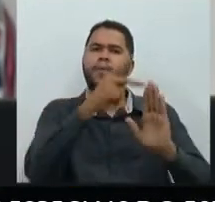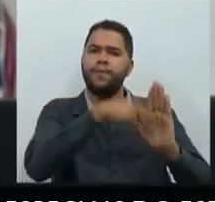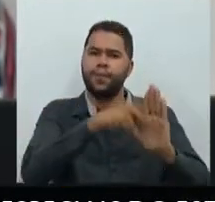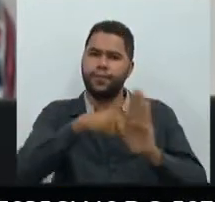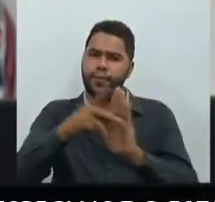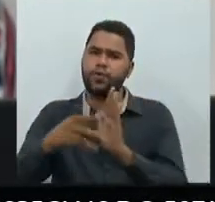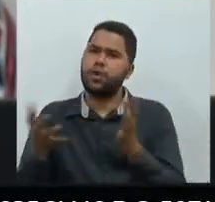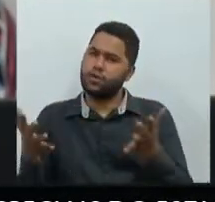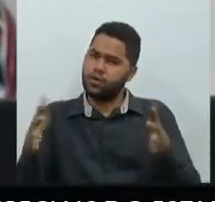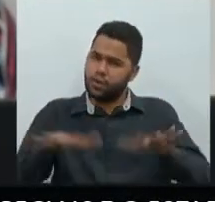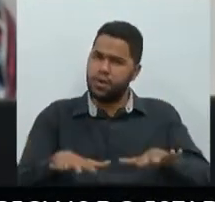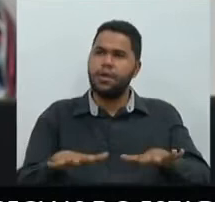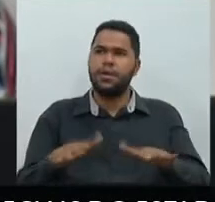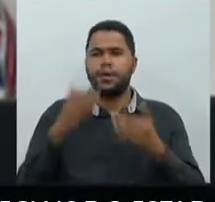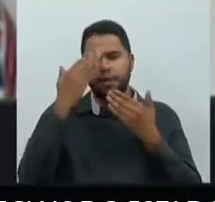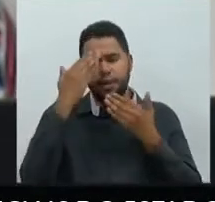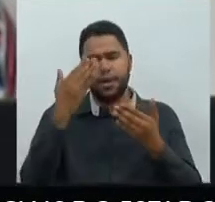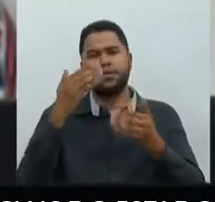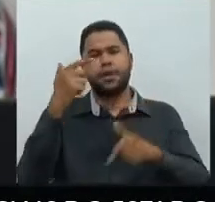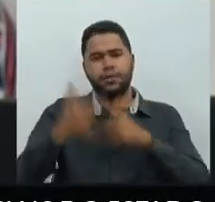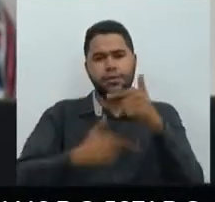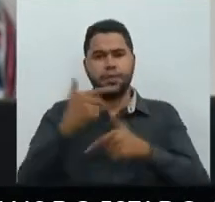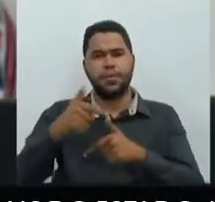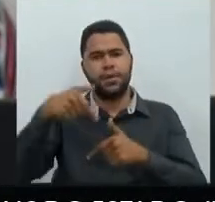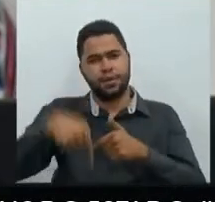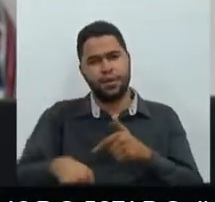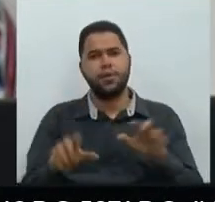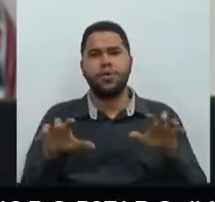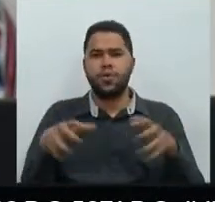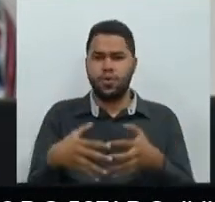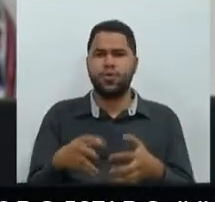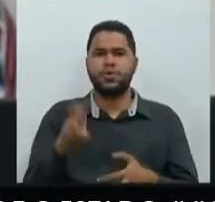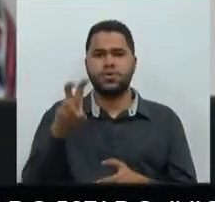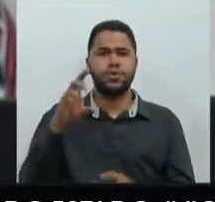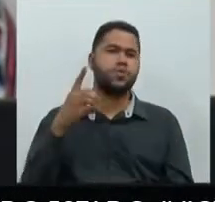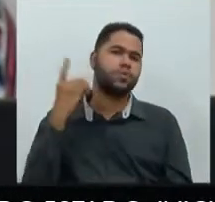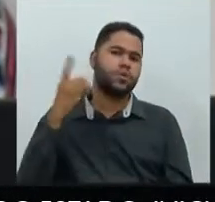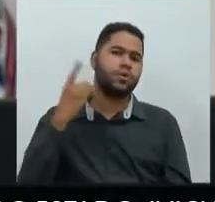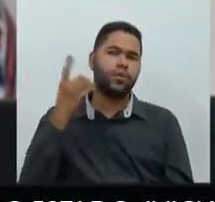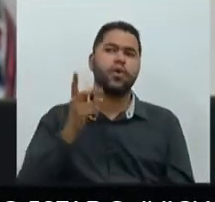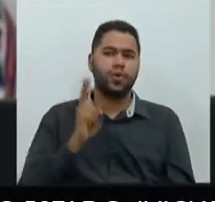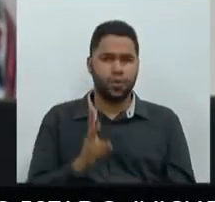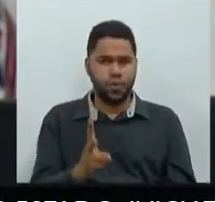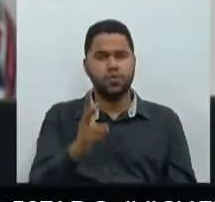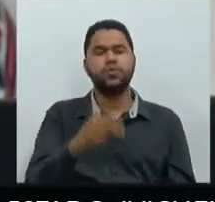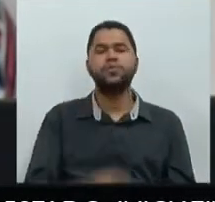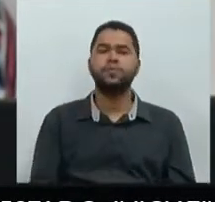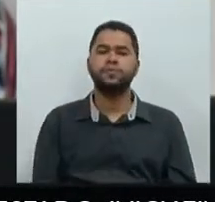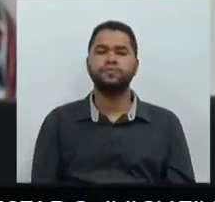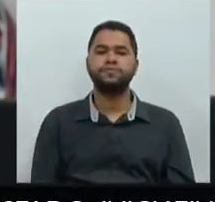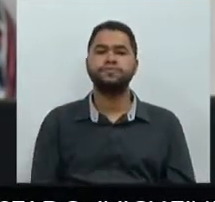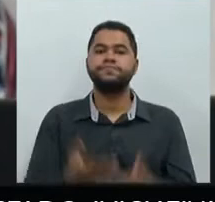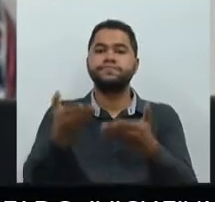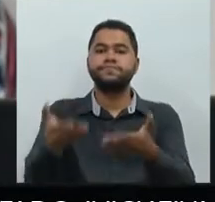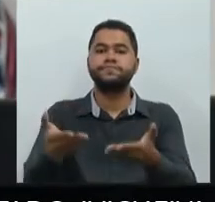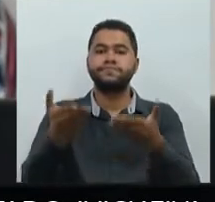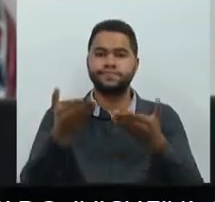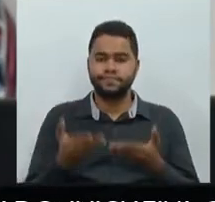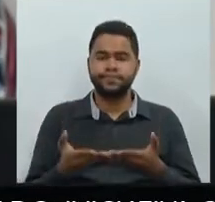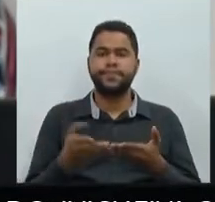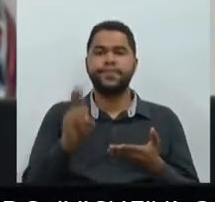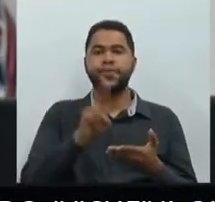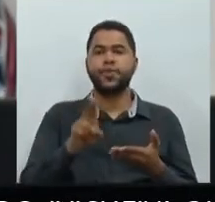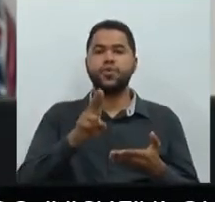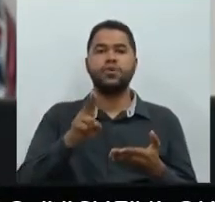de inclusão, graças ao trabalho aqui da comissão. Somos 5 deputados. Vou continuar aqui, então, vou chamar para o uso